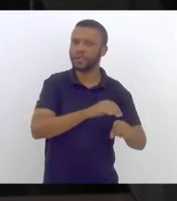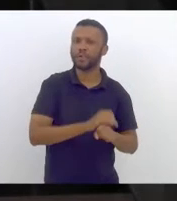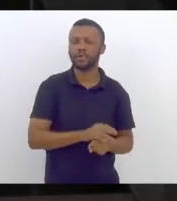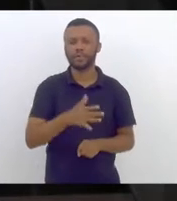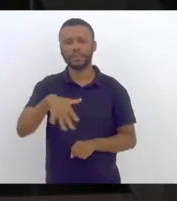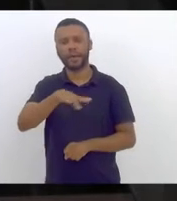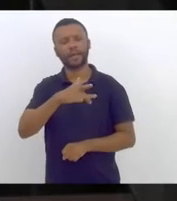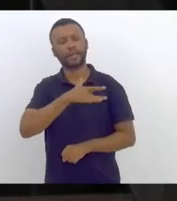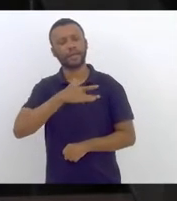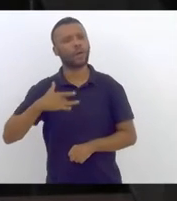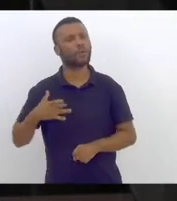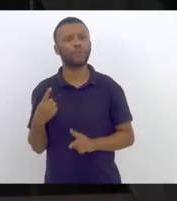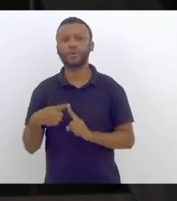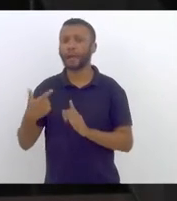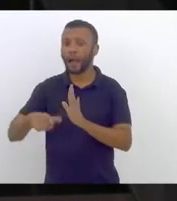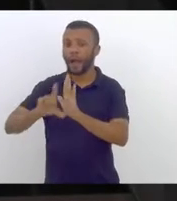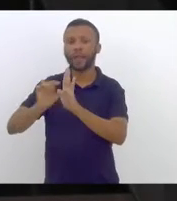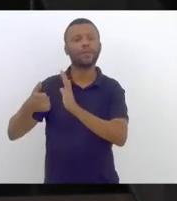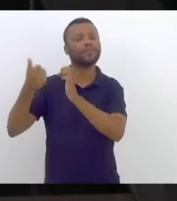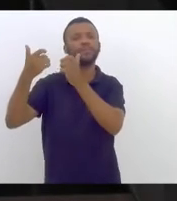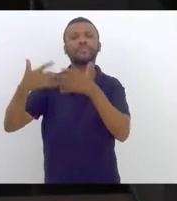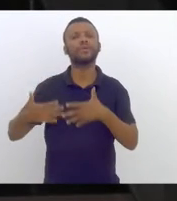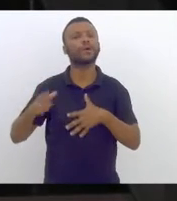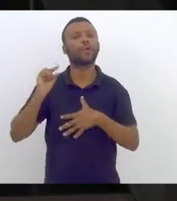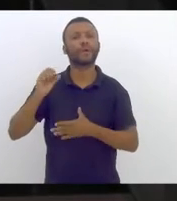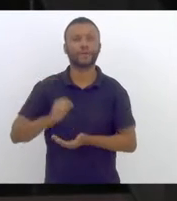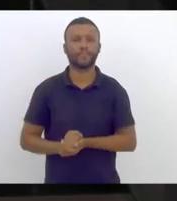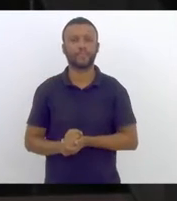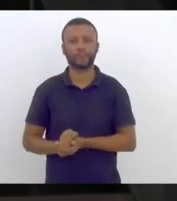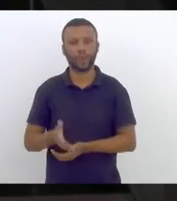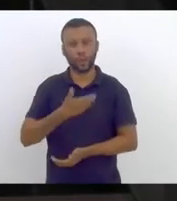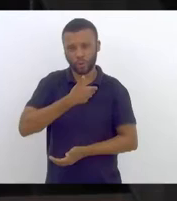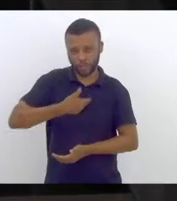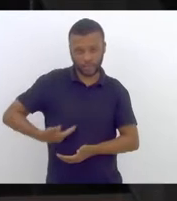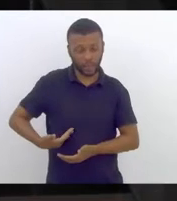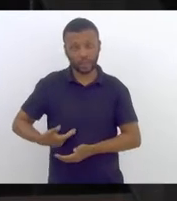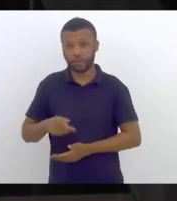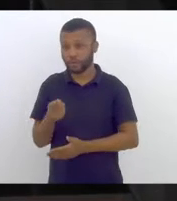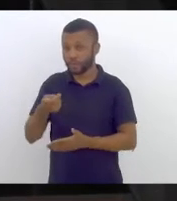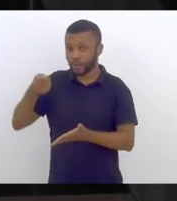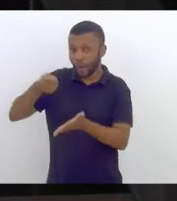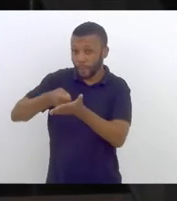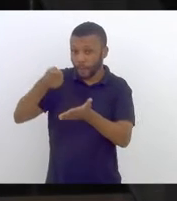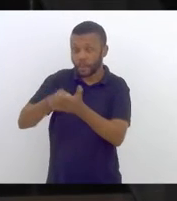Porque o que, que diz a legislação? O Estado tem que investir